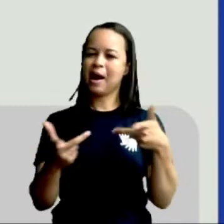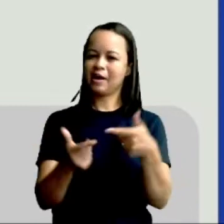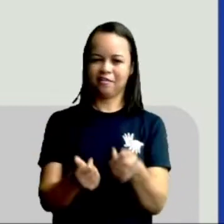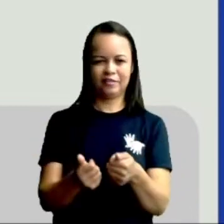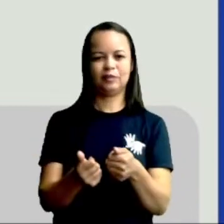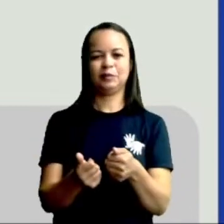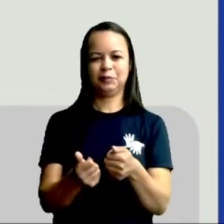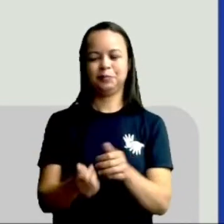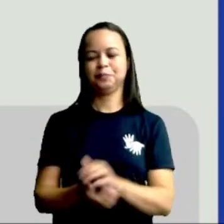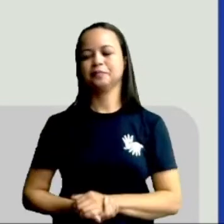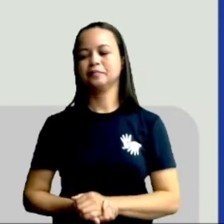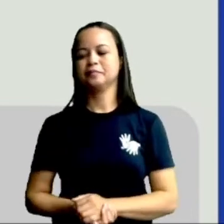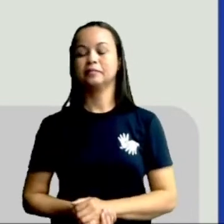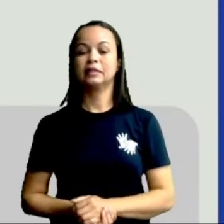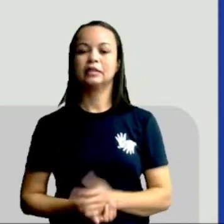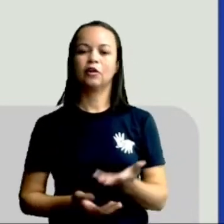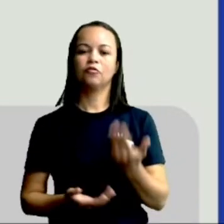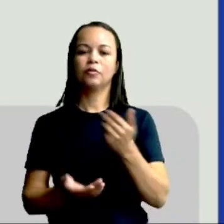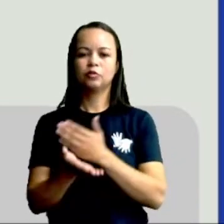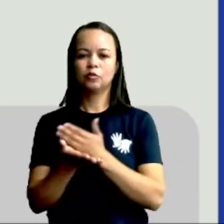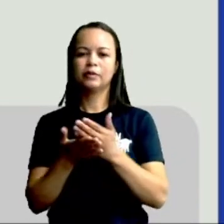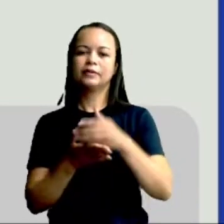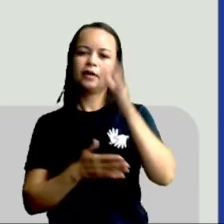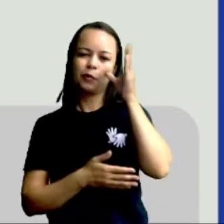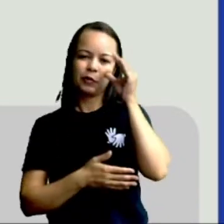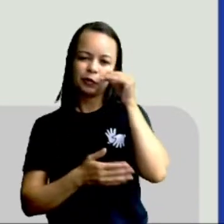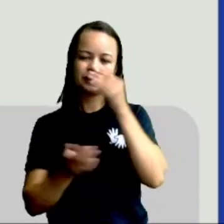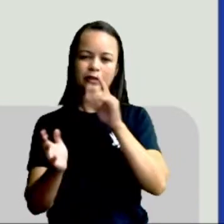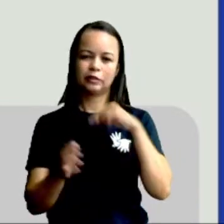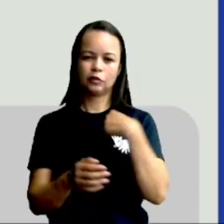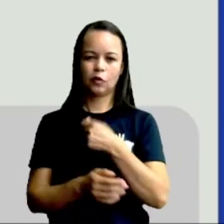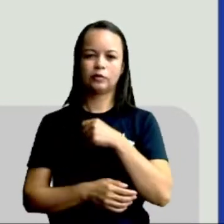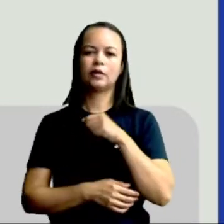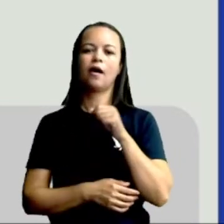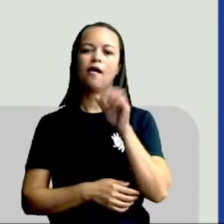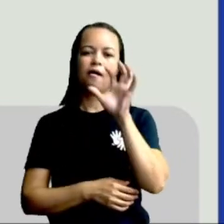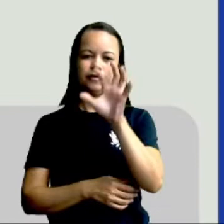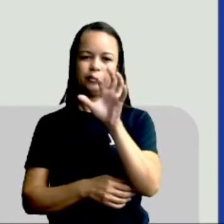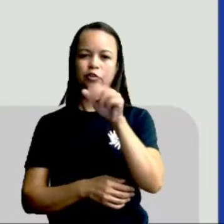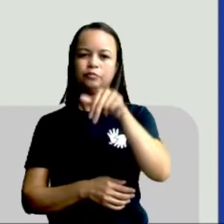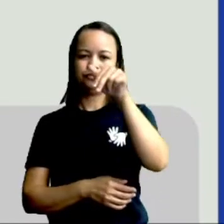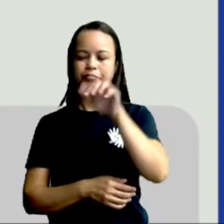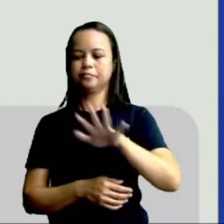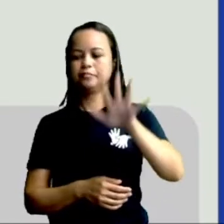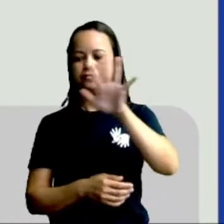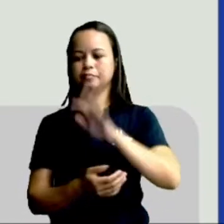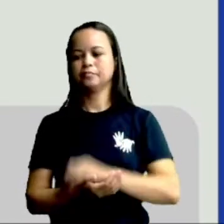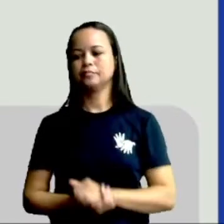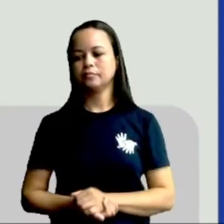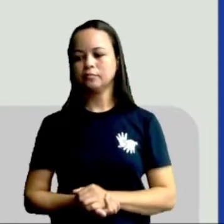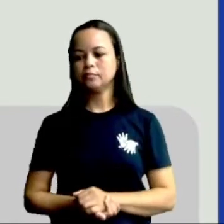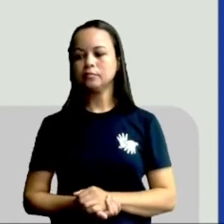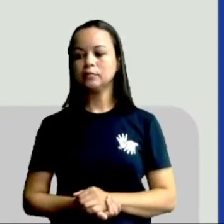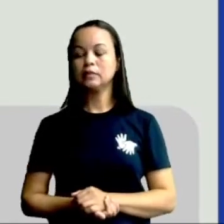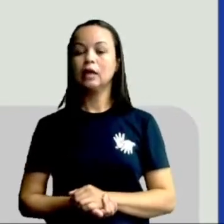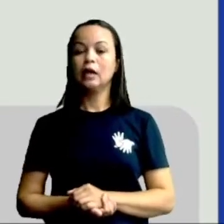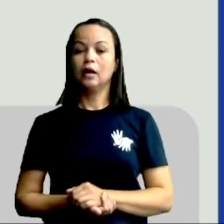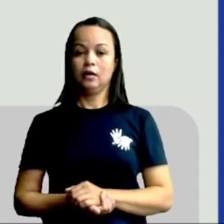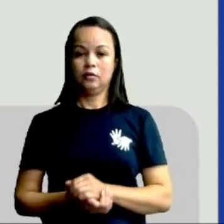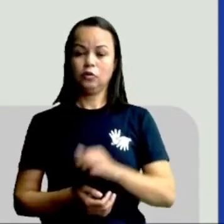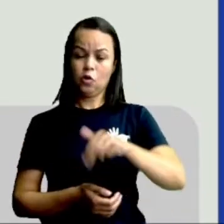bom? Vamos lá, simbora para algumas curiosidades da nossa região. É uma região do Brasil com